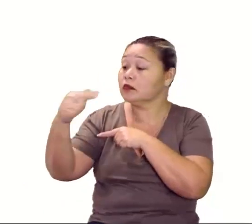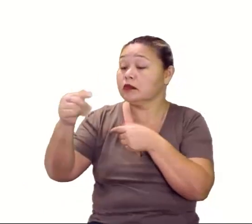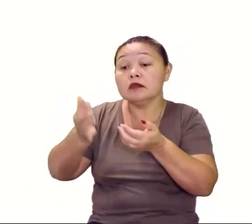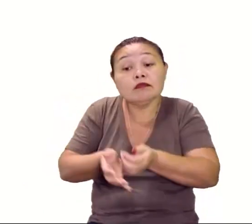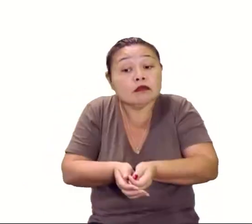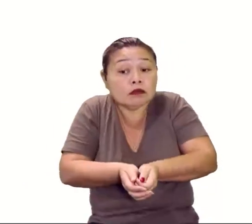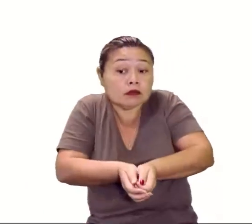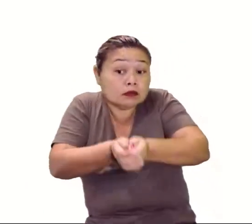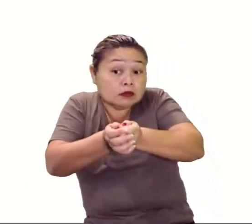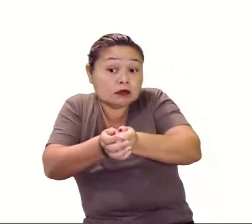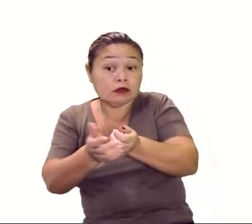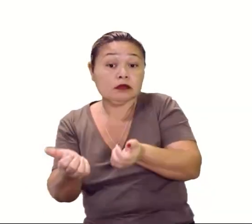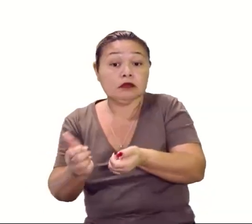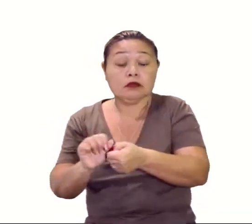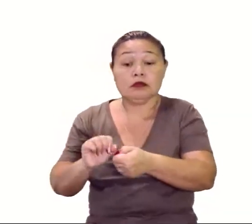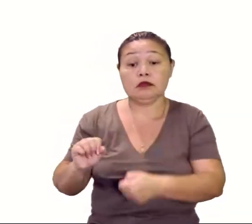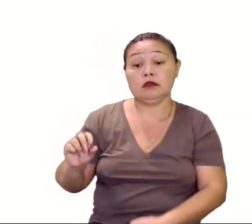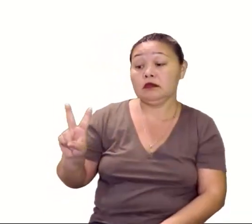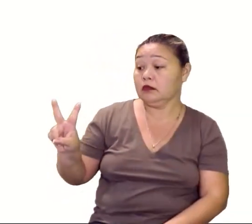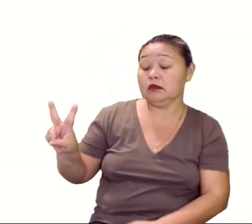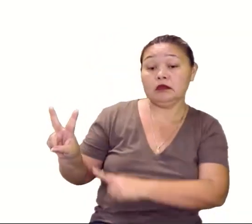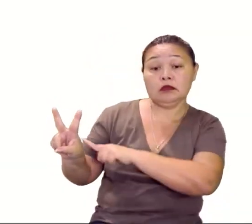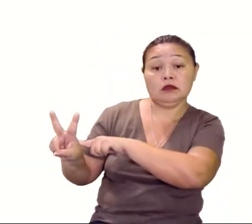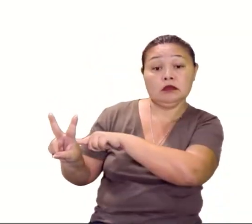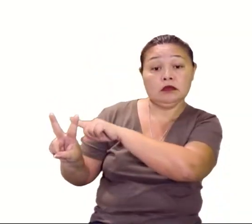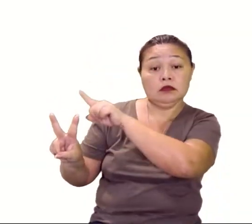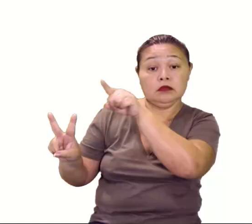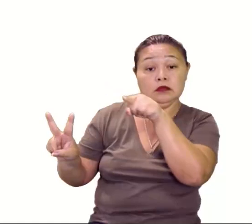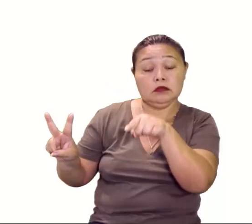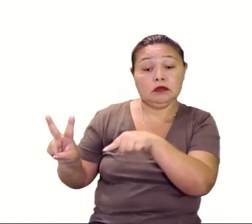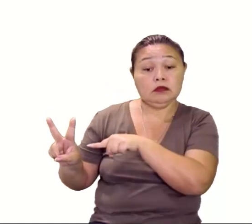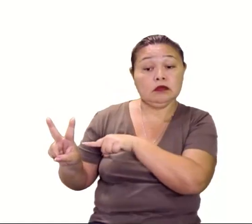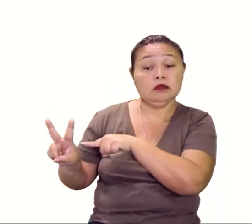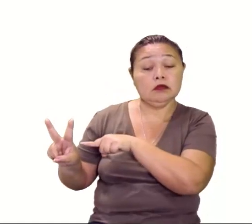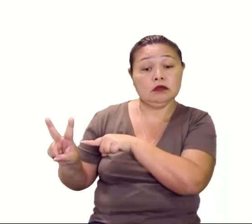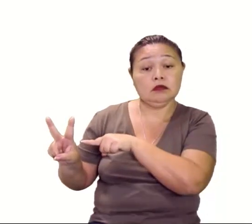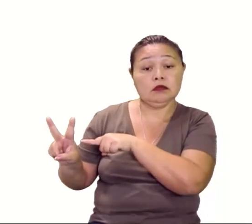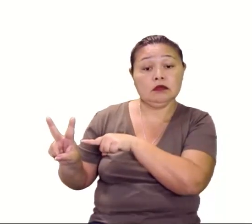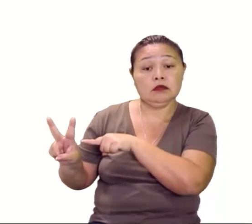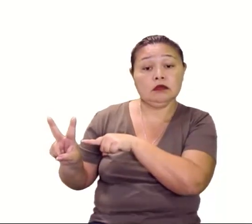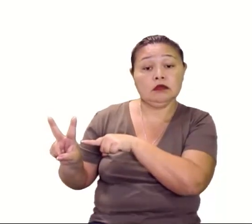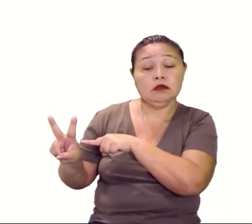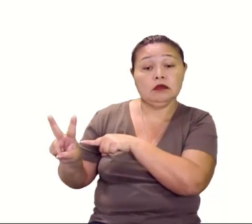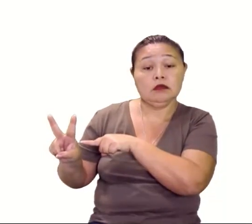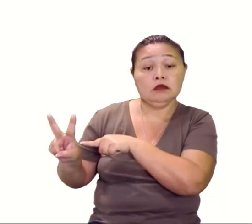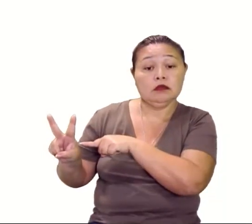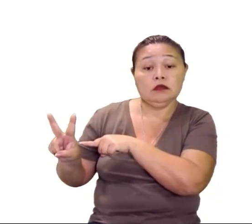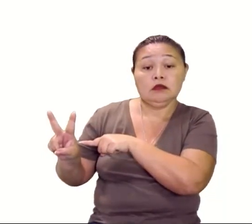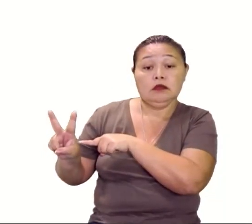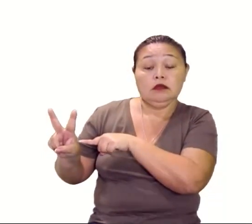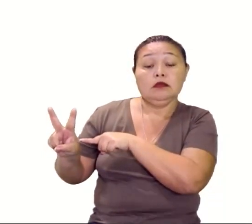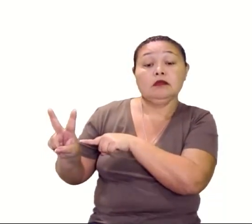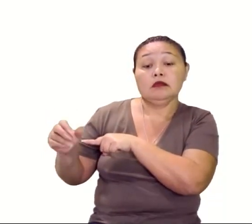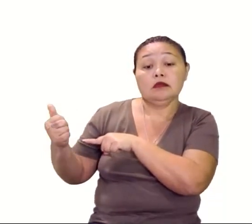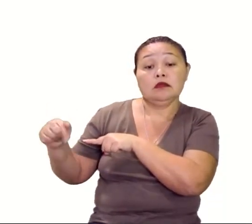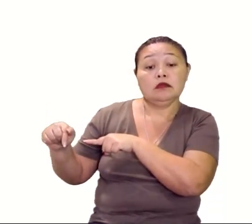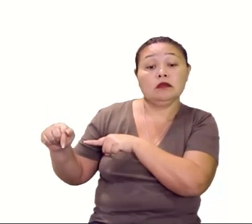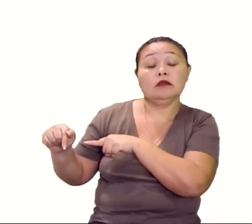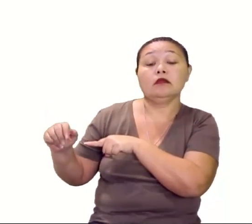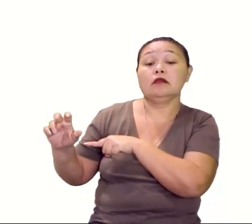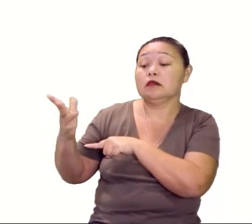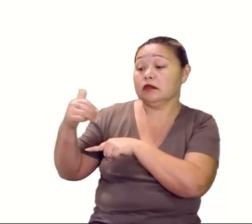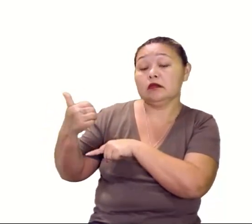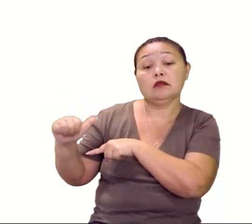é vôlei. Vamos lá. Quem é vôlei aqui? Vôlei é o vizinho ali do lado, Vamos lá de amarelinho. É 17, né? Mas isso. eu já tenho